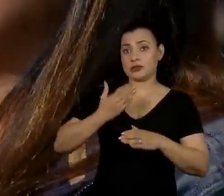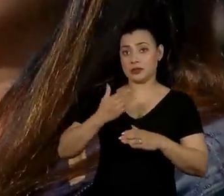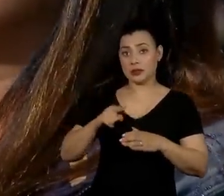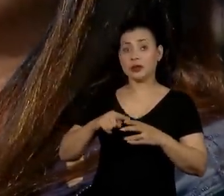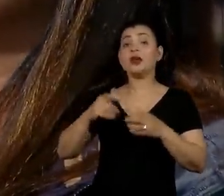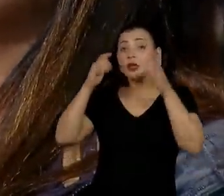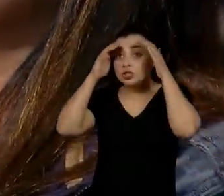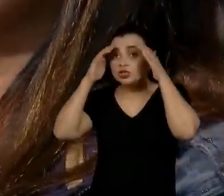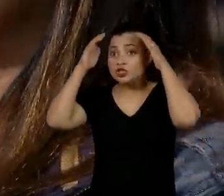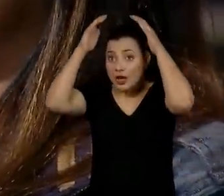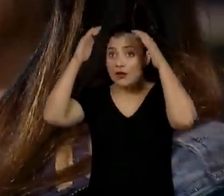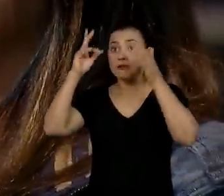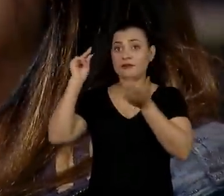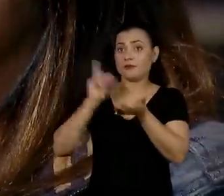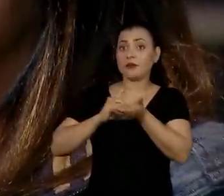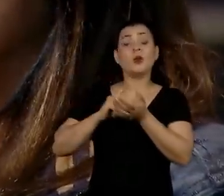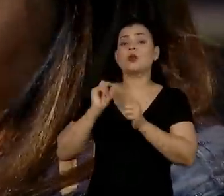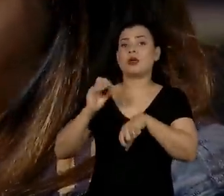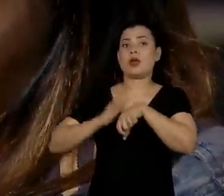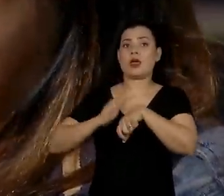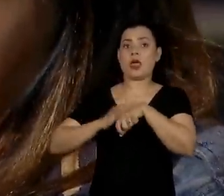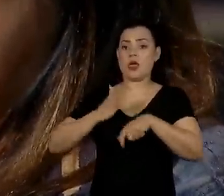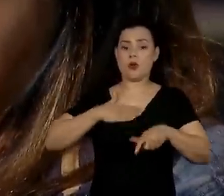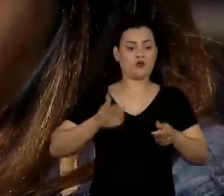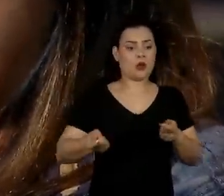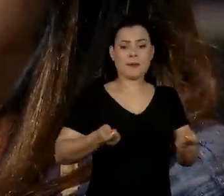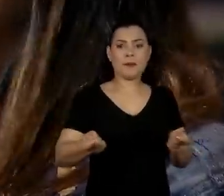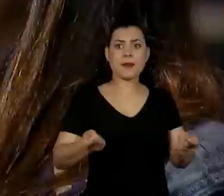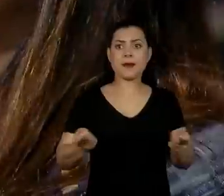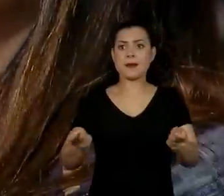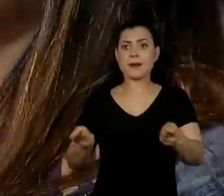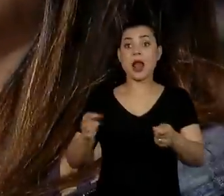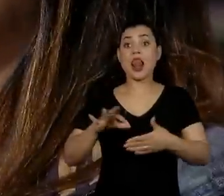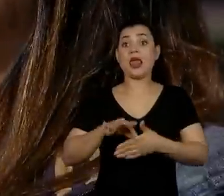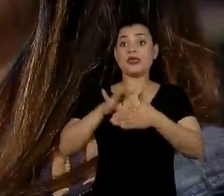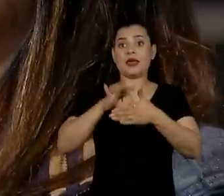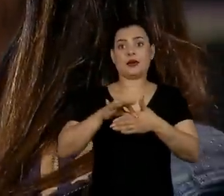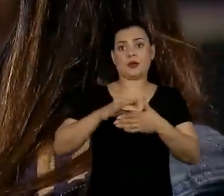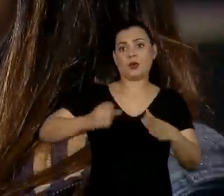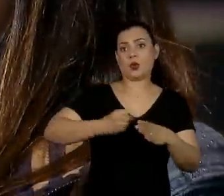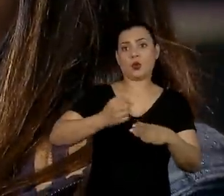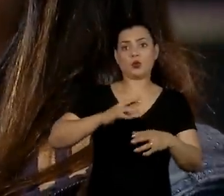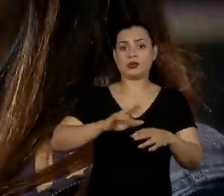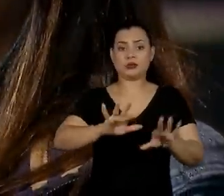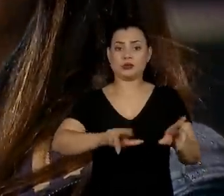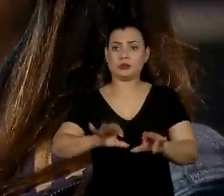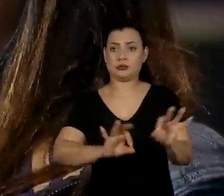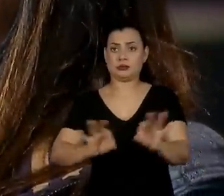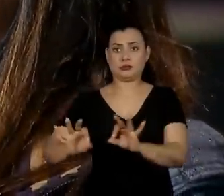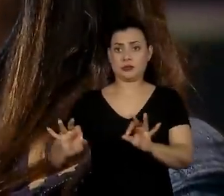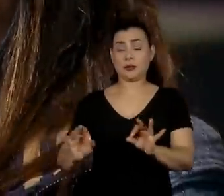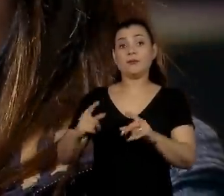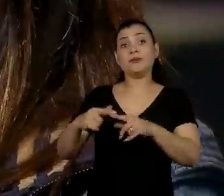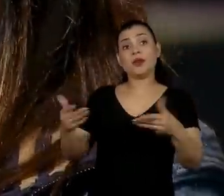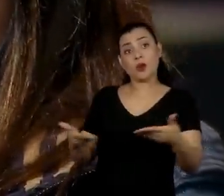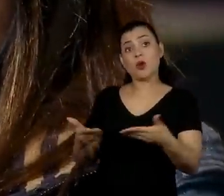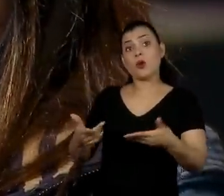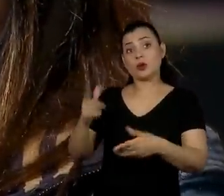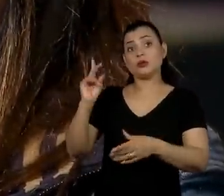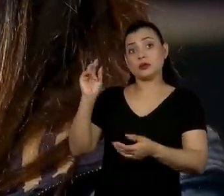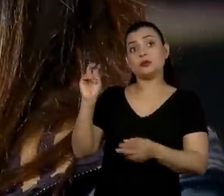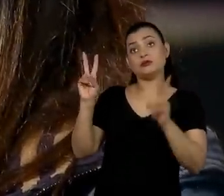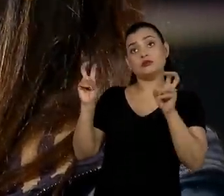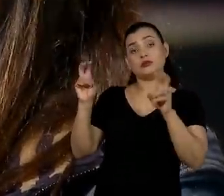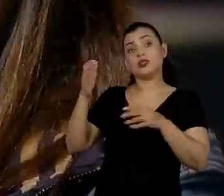chefiar é quando realmente eu estou chefiando ou liderando a cozinha Hoje eu posso ser